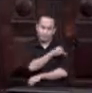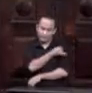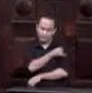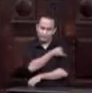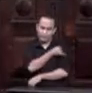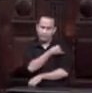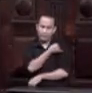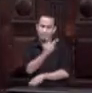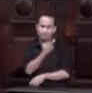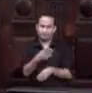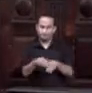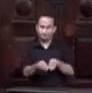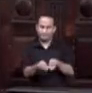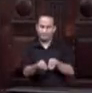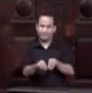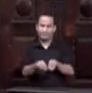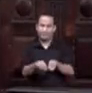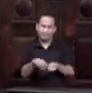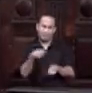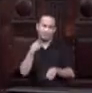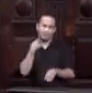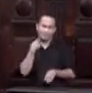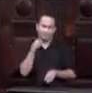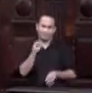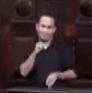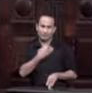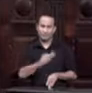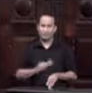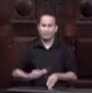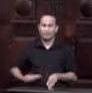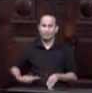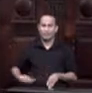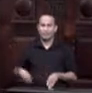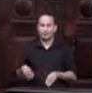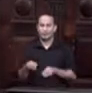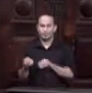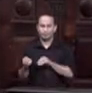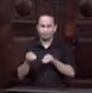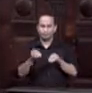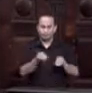de lama que o próprio governo colocou.